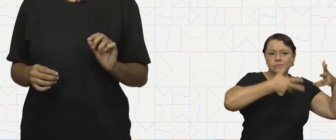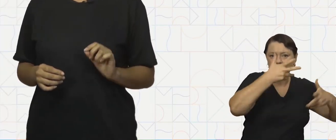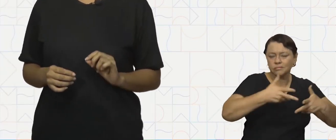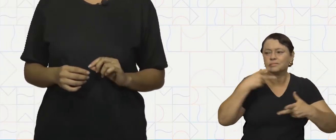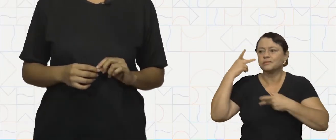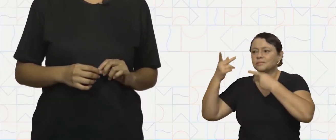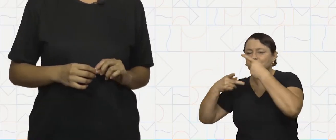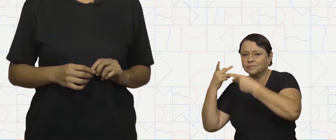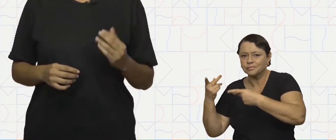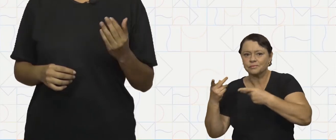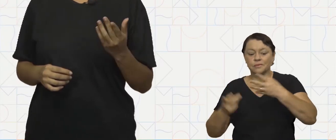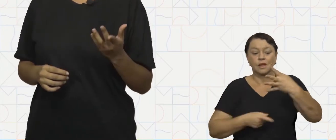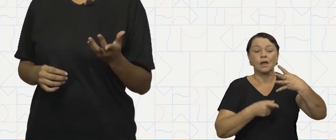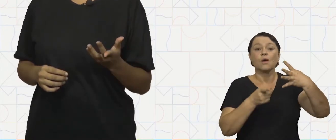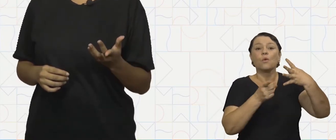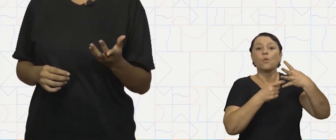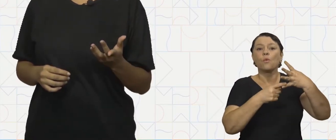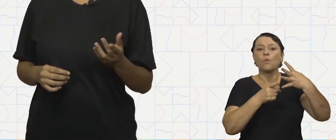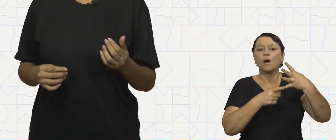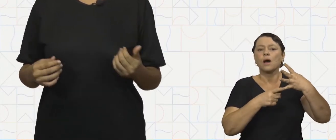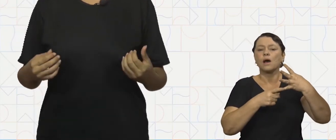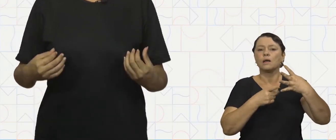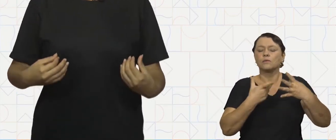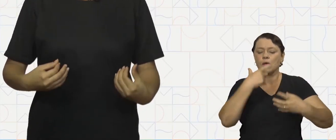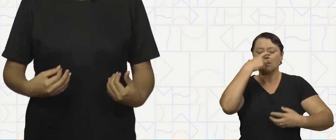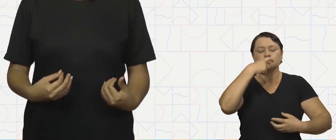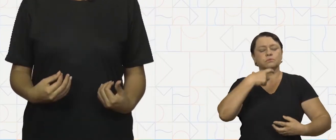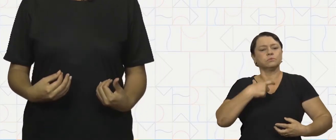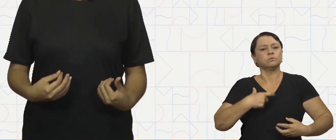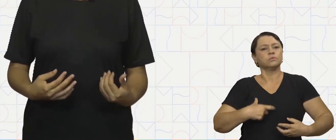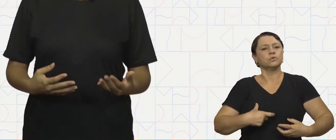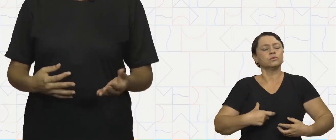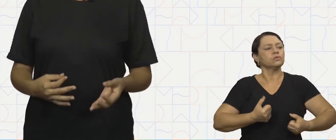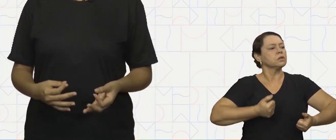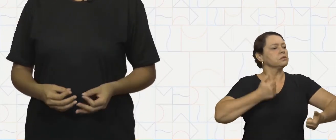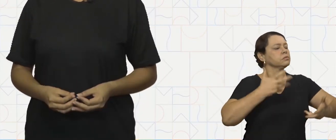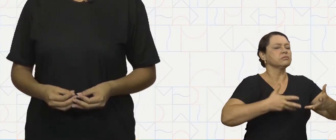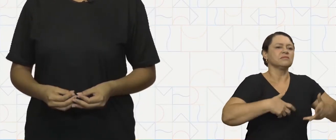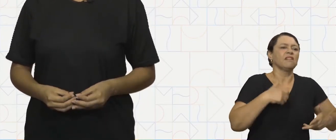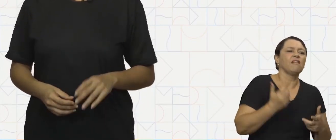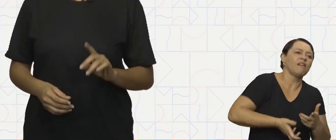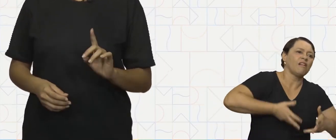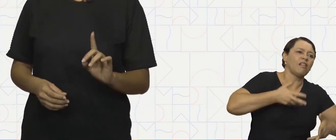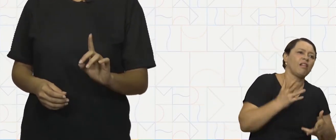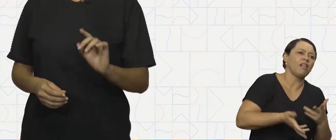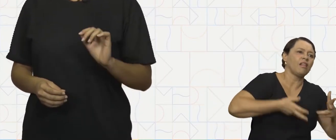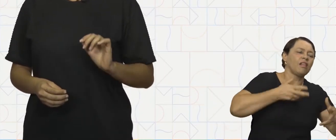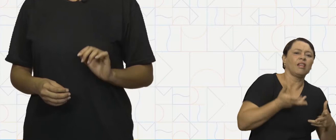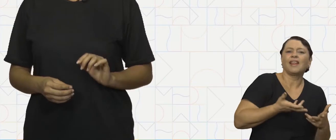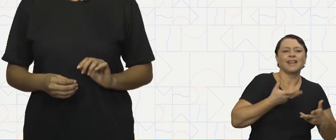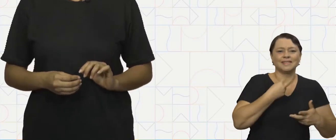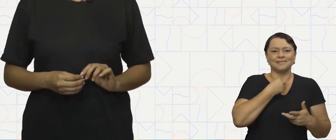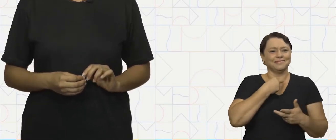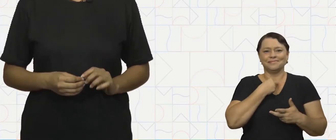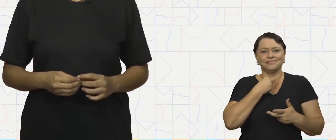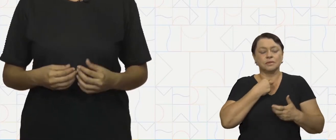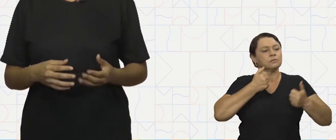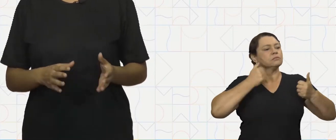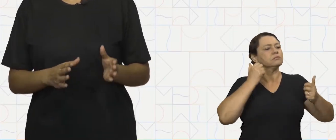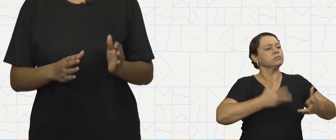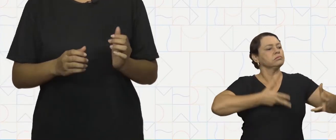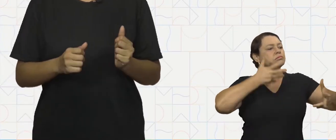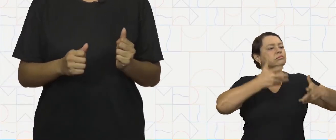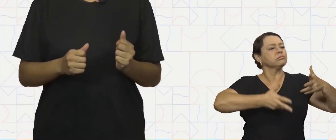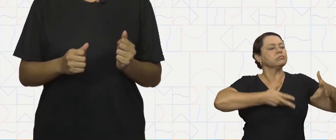passo é pensarmos em tom de voz, postura e linguagem. Como deve ser o meu tom de voz,